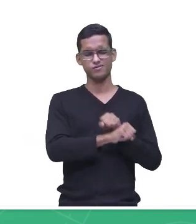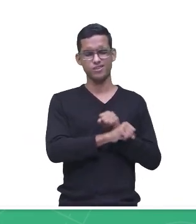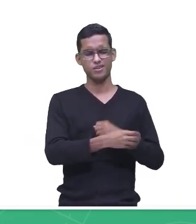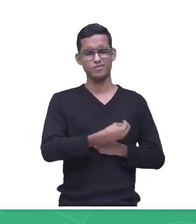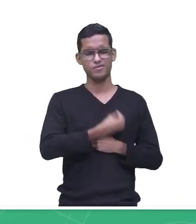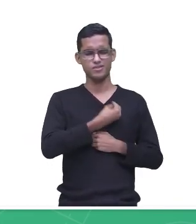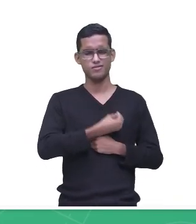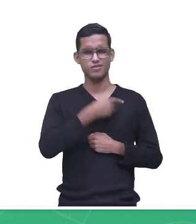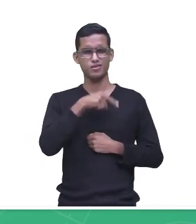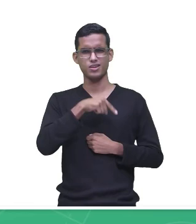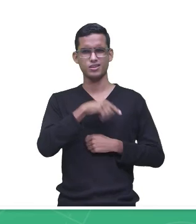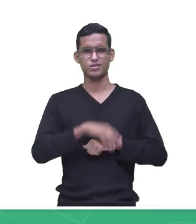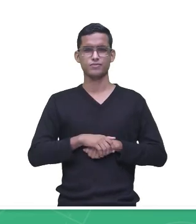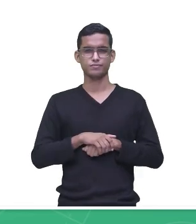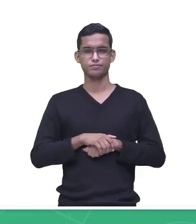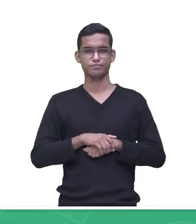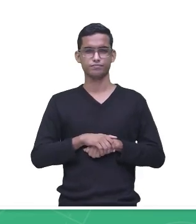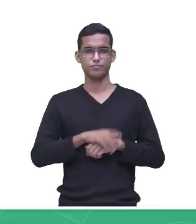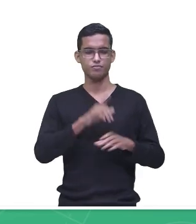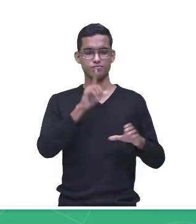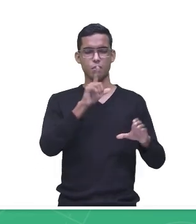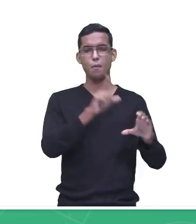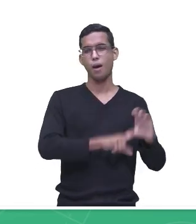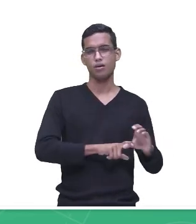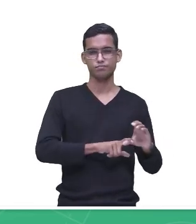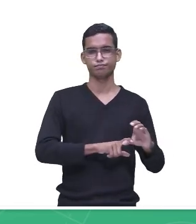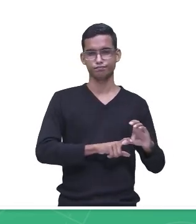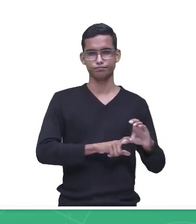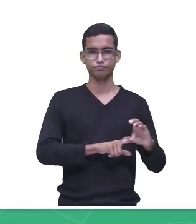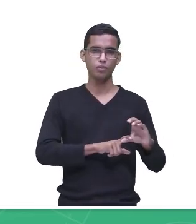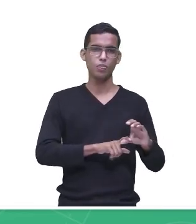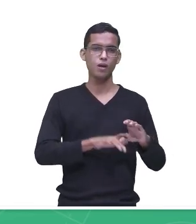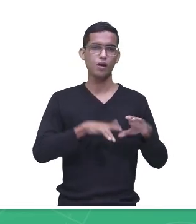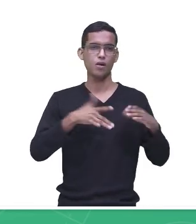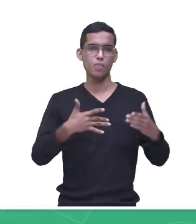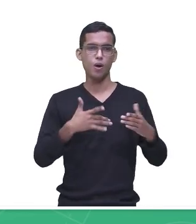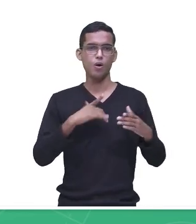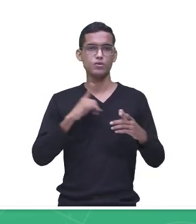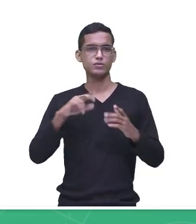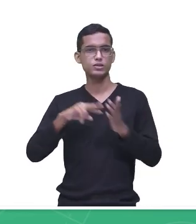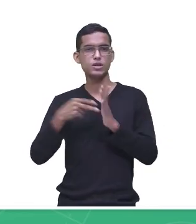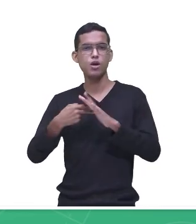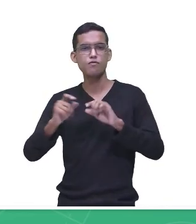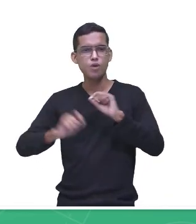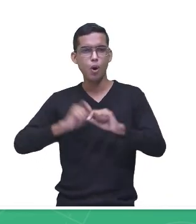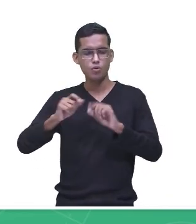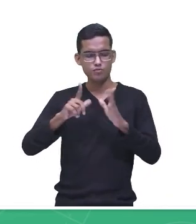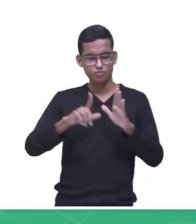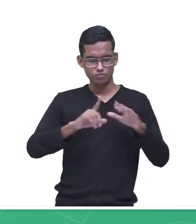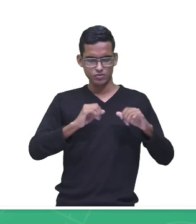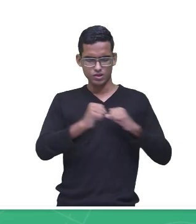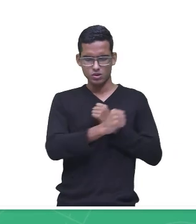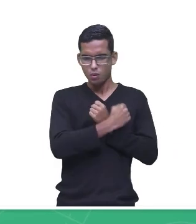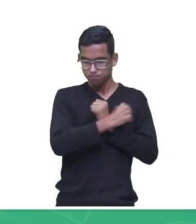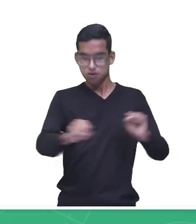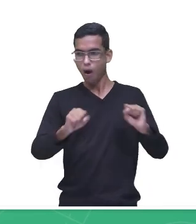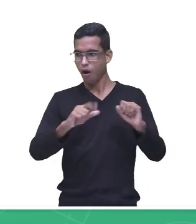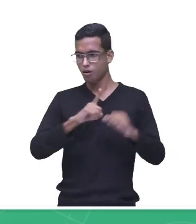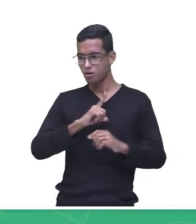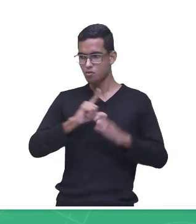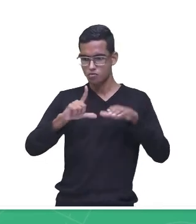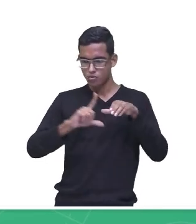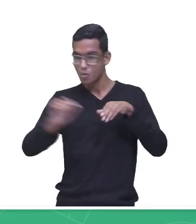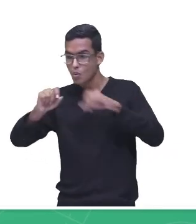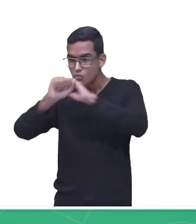sensível, perfeito? O que significa então sair da caverna, quebrar as correntes e sair da caverna? É se